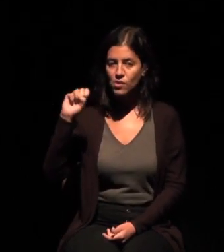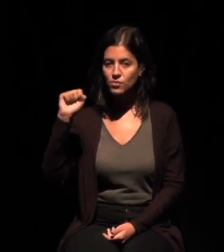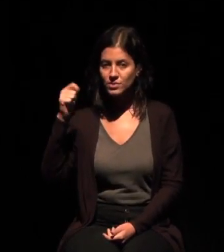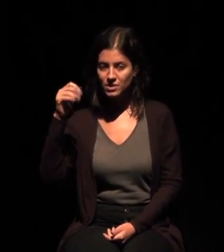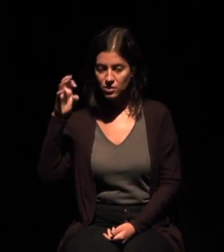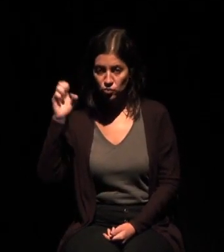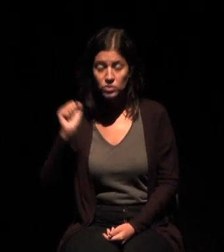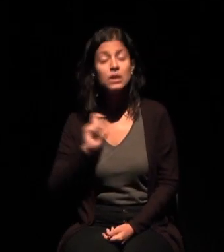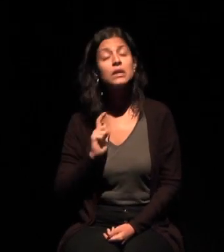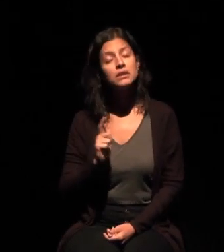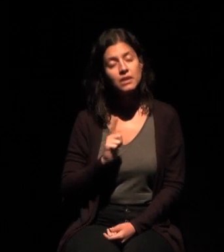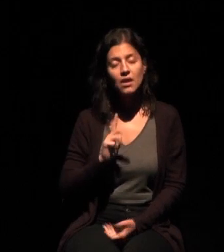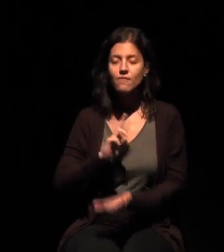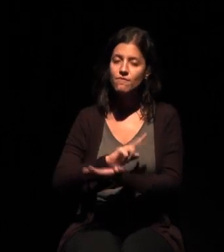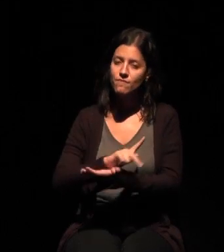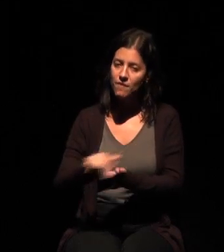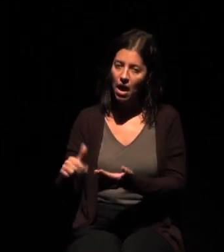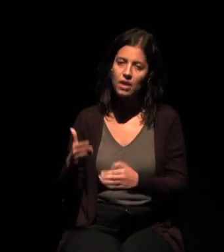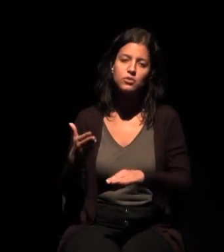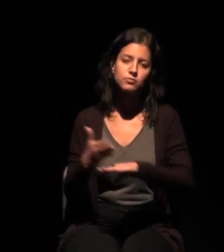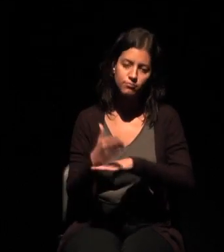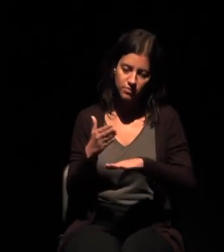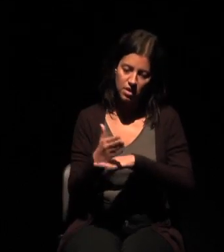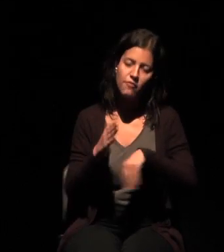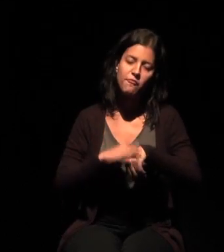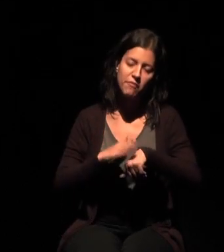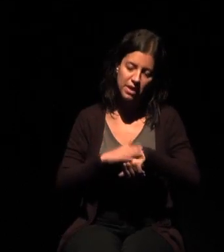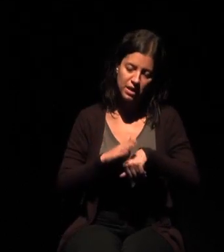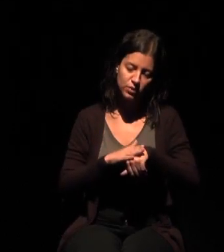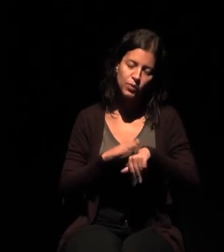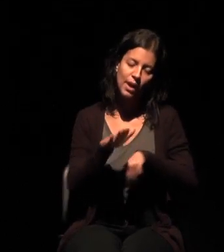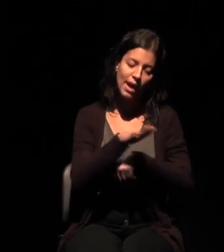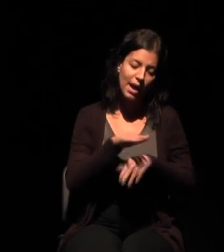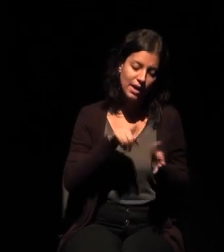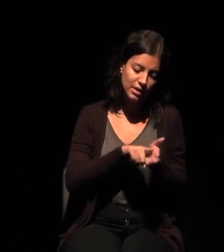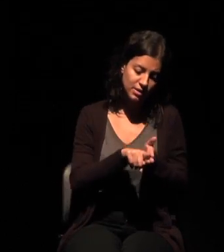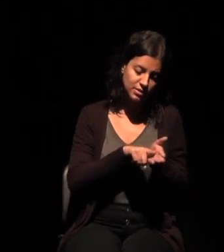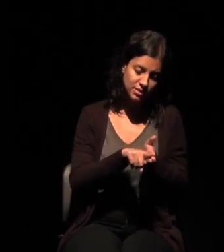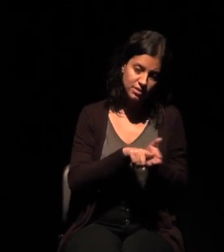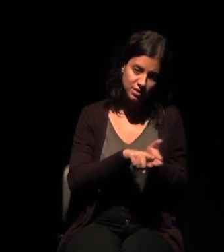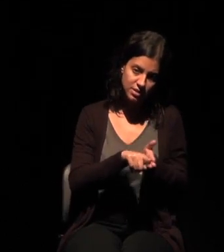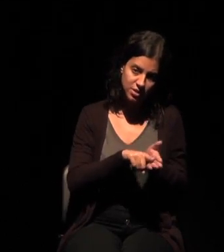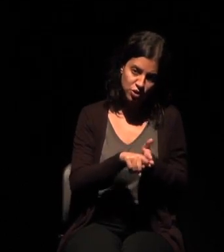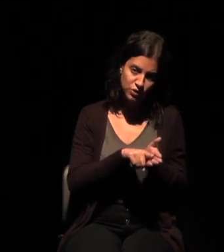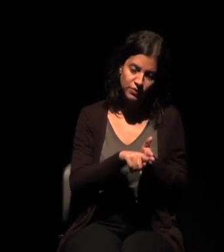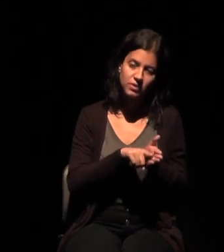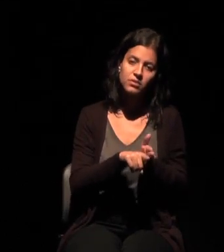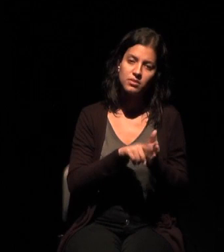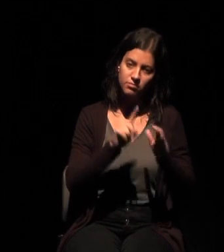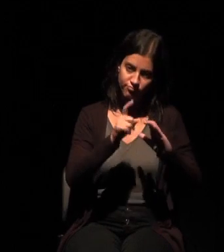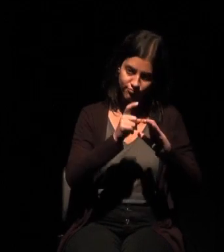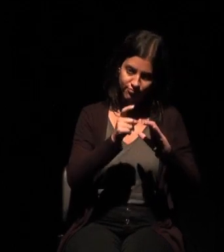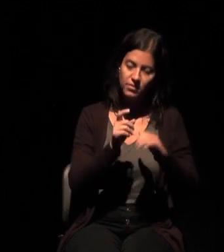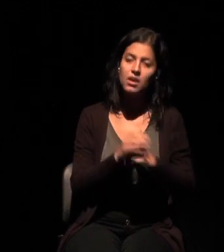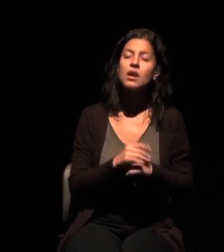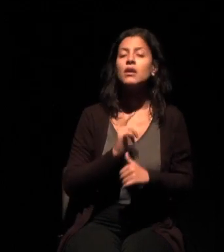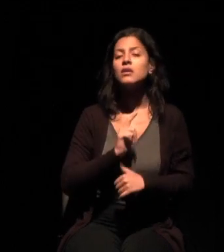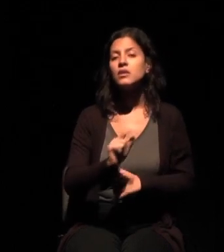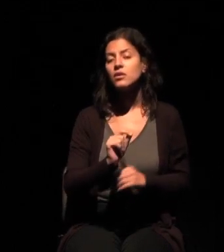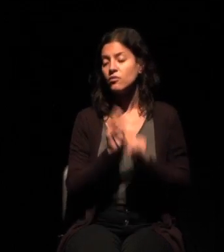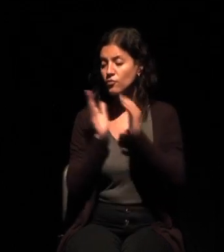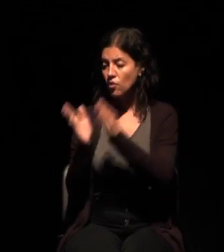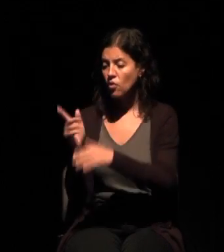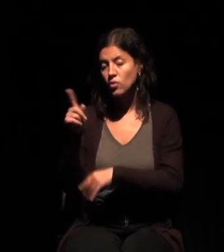em termos também de investigação científica lançou há dois anos um livro muito site dirigido a jornalistas